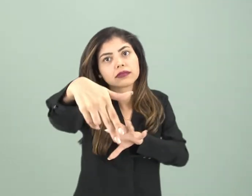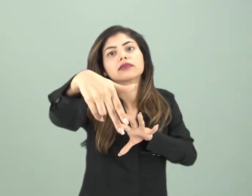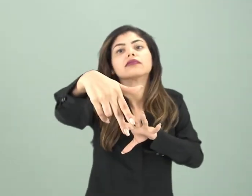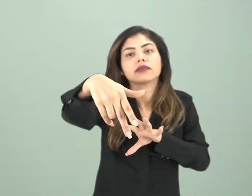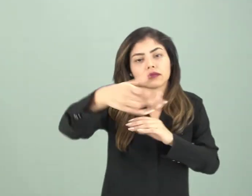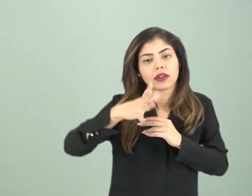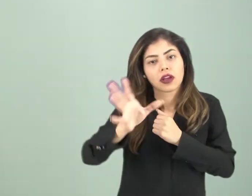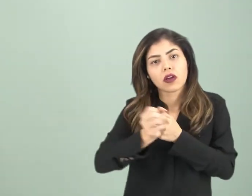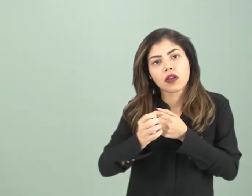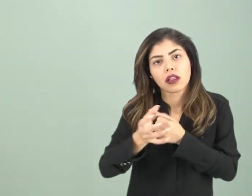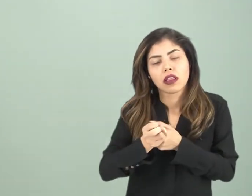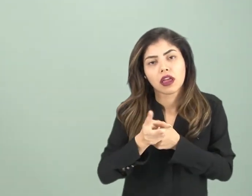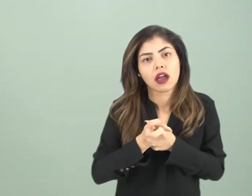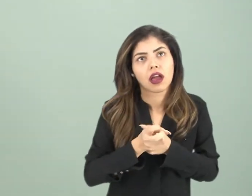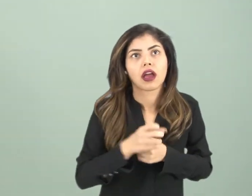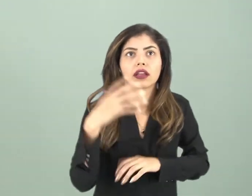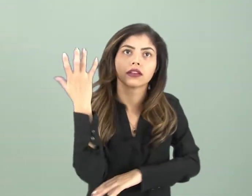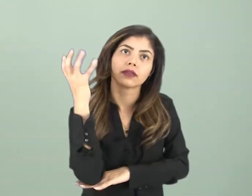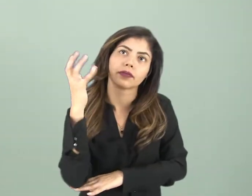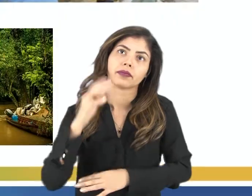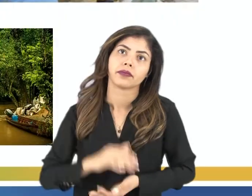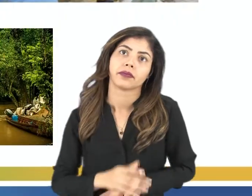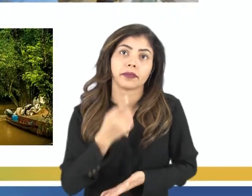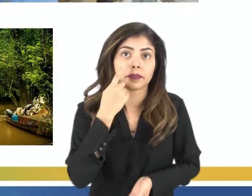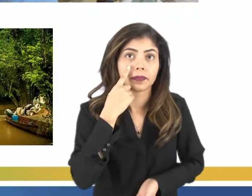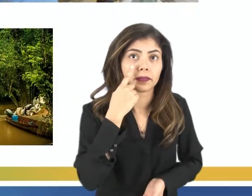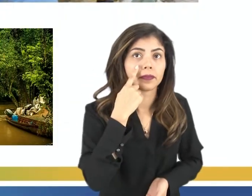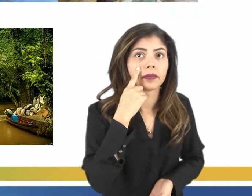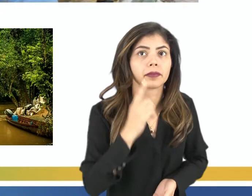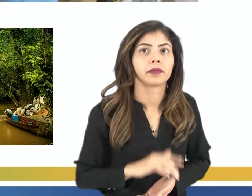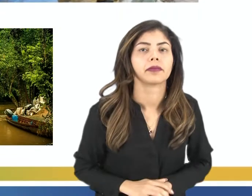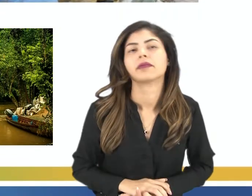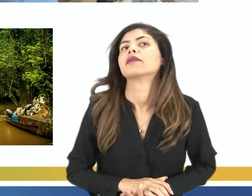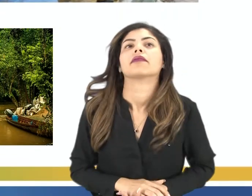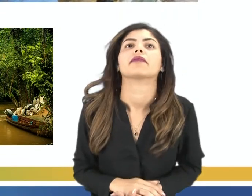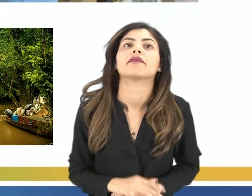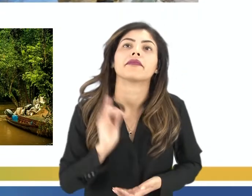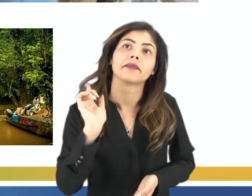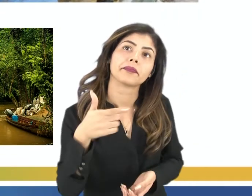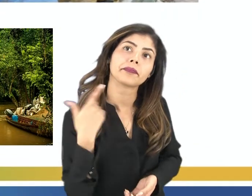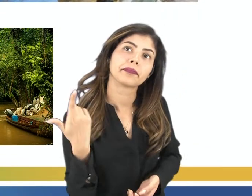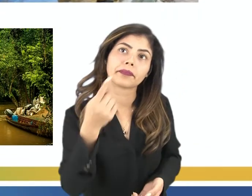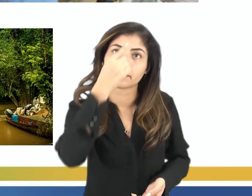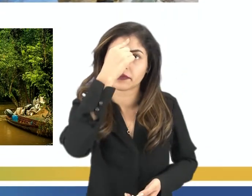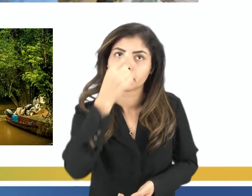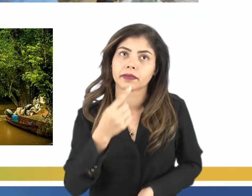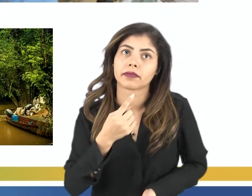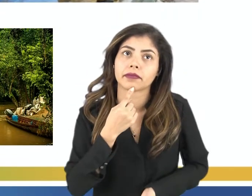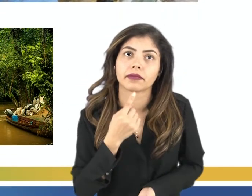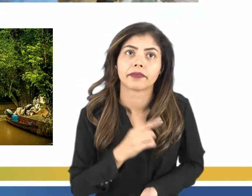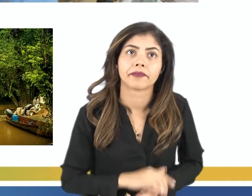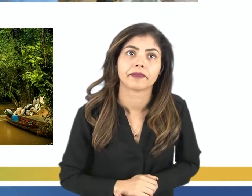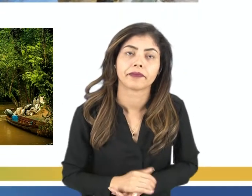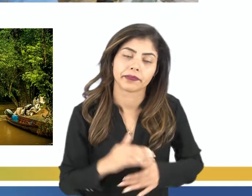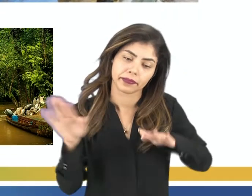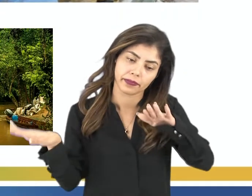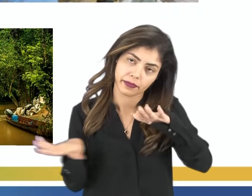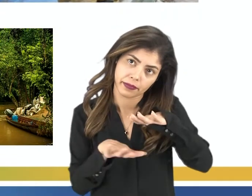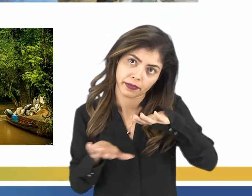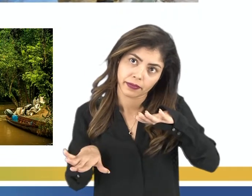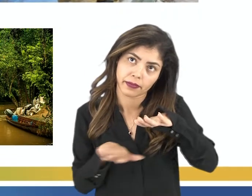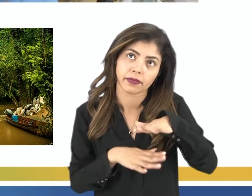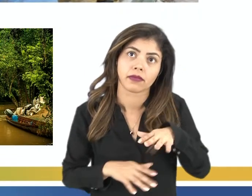poder coletar esses ouriços, né? Como podemos perceber, nessa outra imagem, né, nós vimos ali bem embaixo